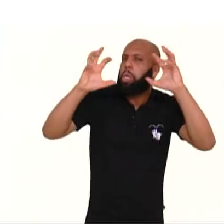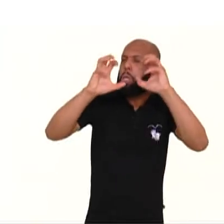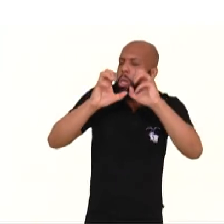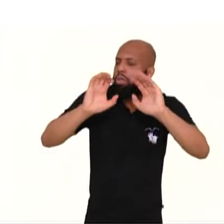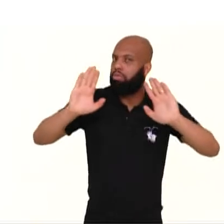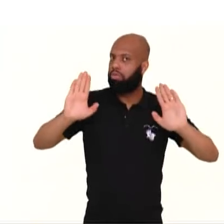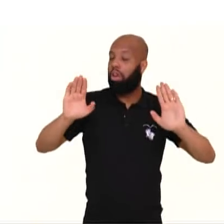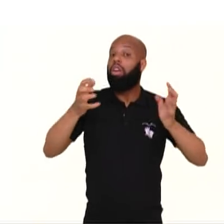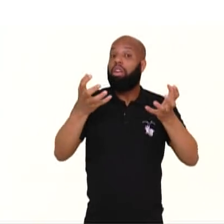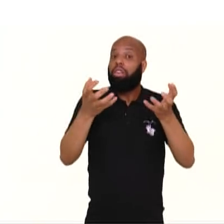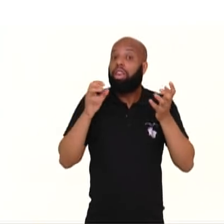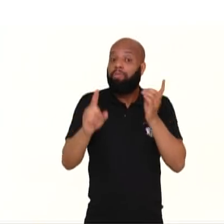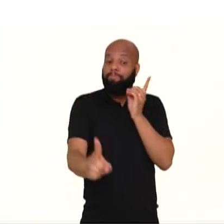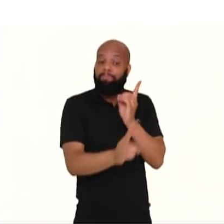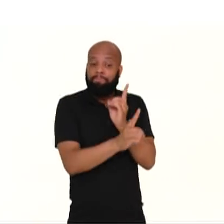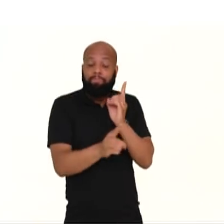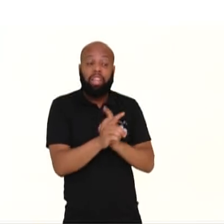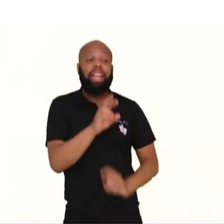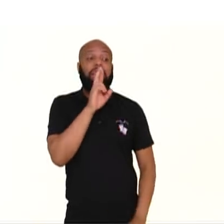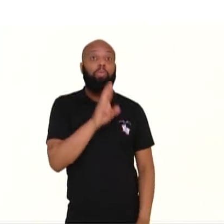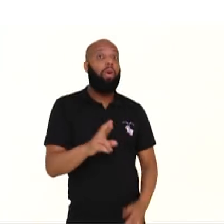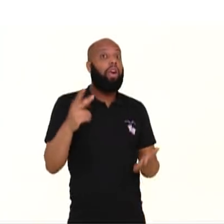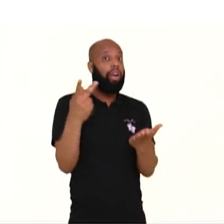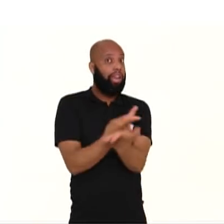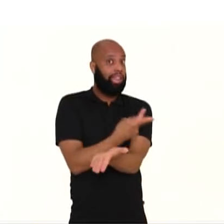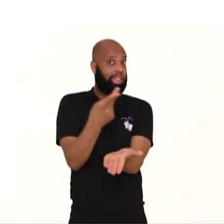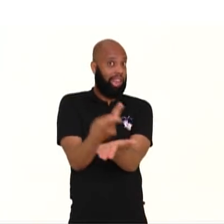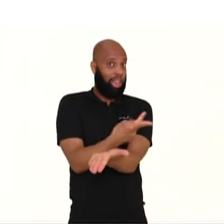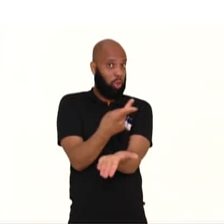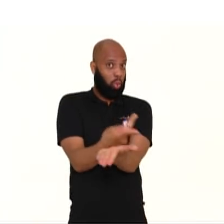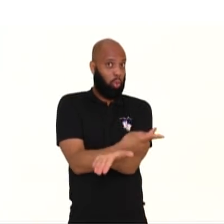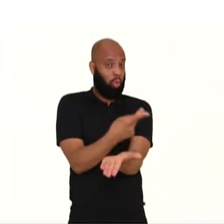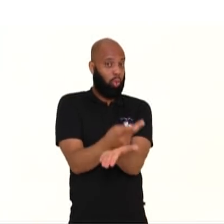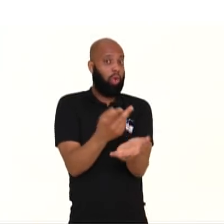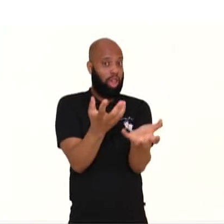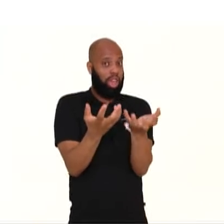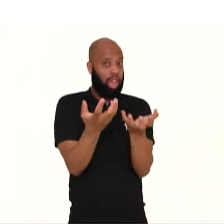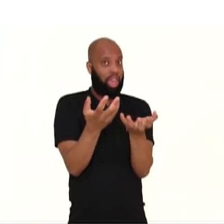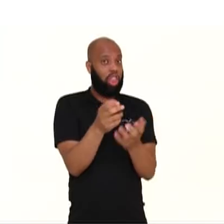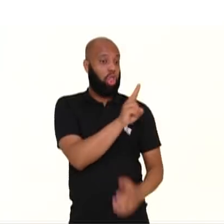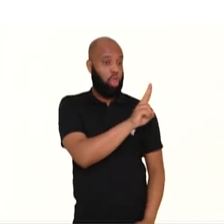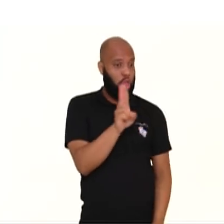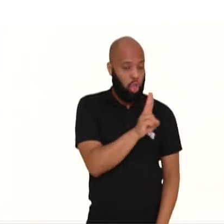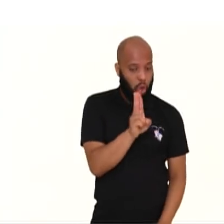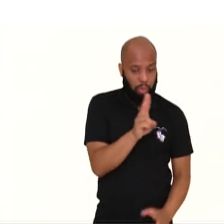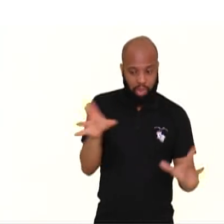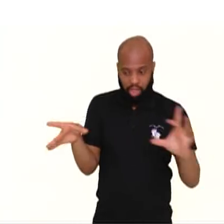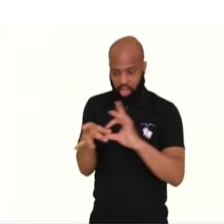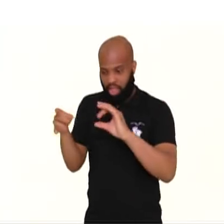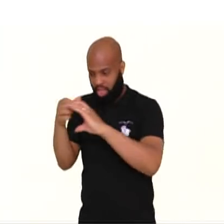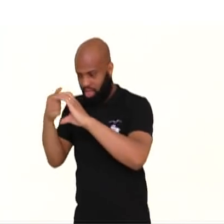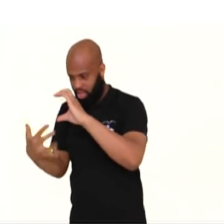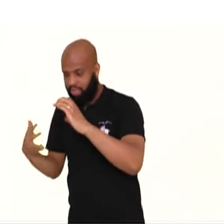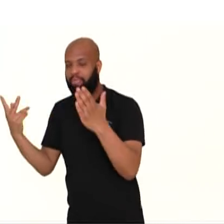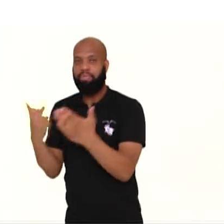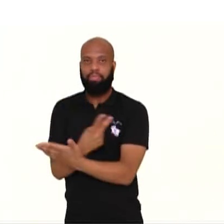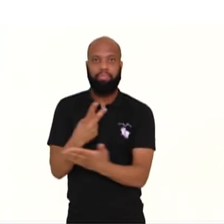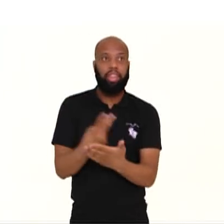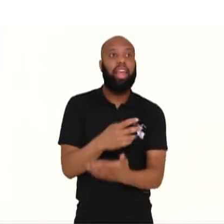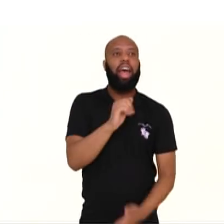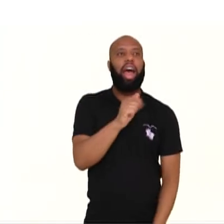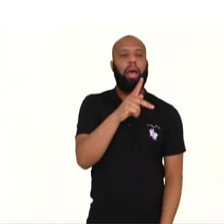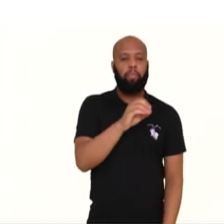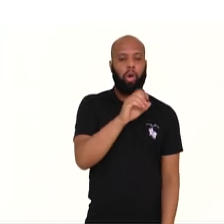a pergunta é qual a alternativa que diz nome e características incorretas, né? Errada. Apolo, o deus da luz,